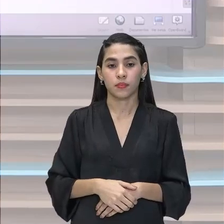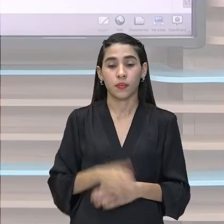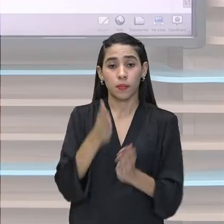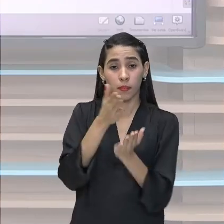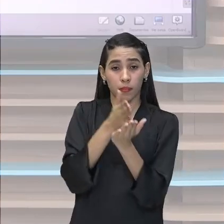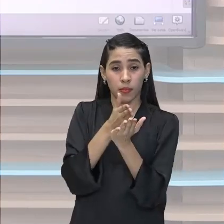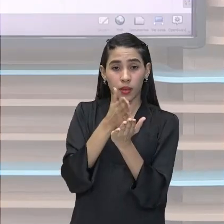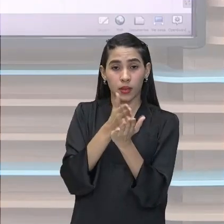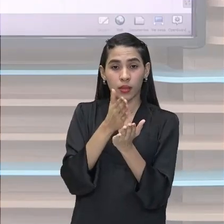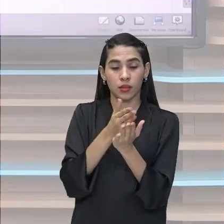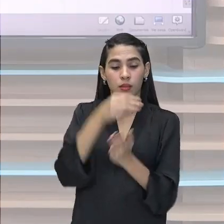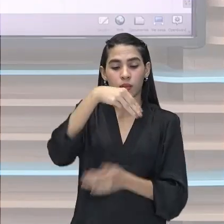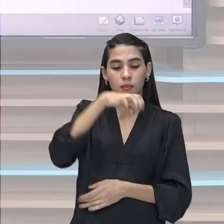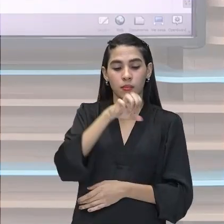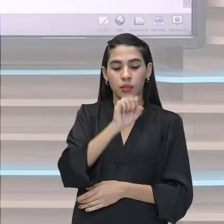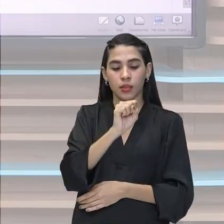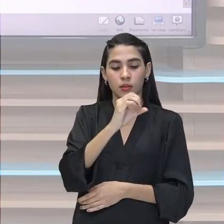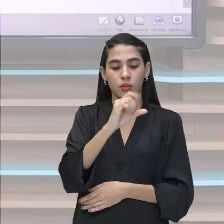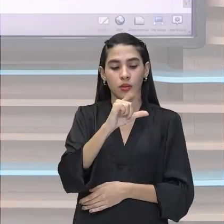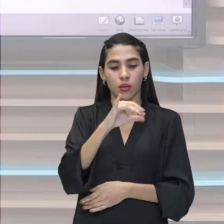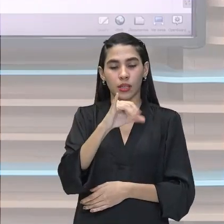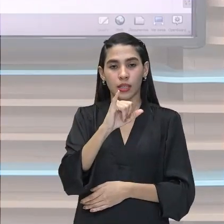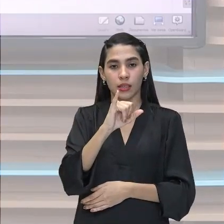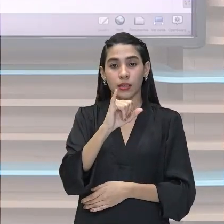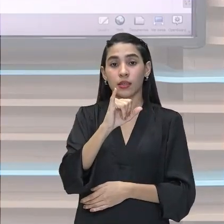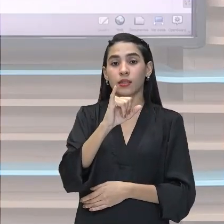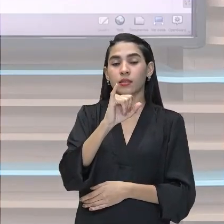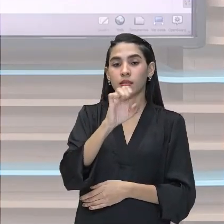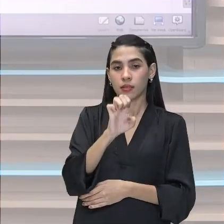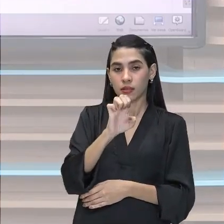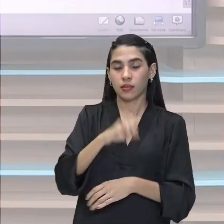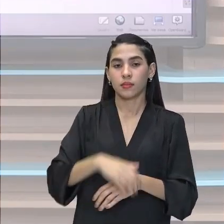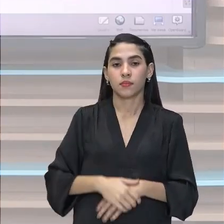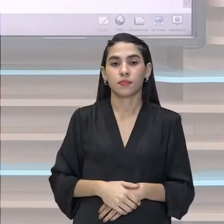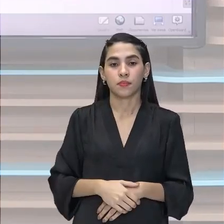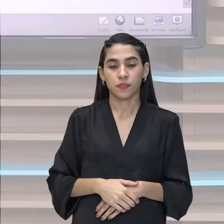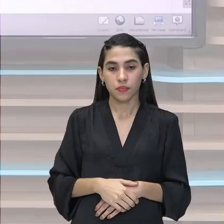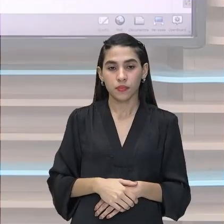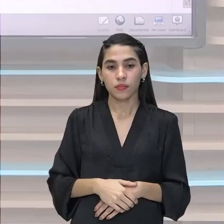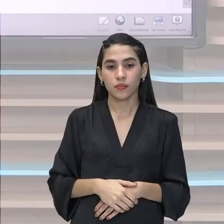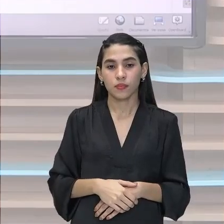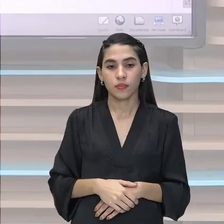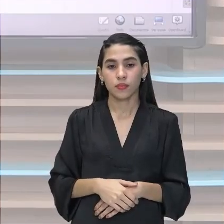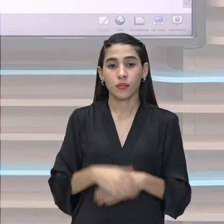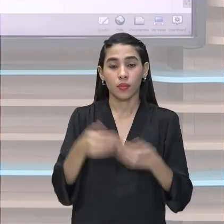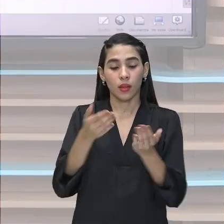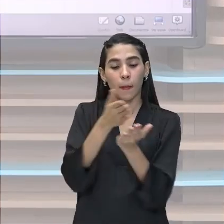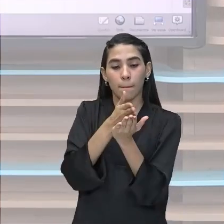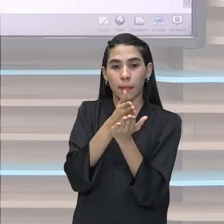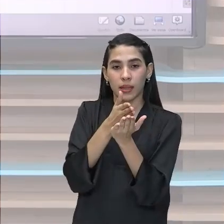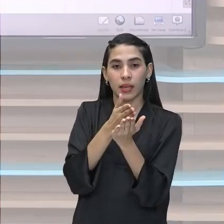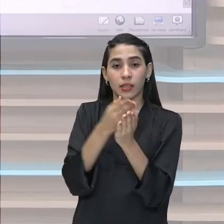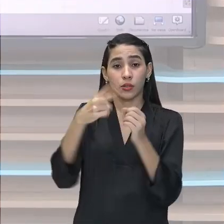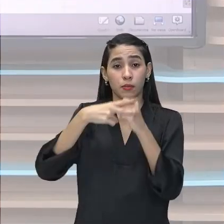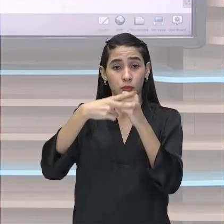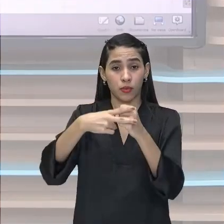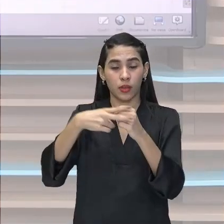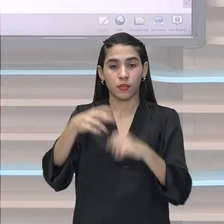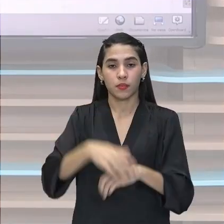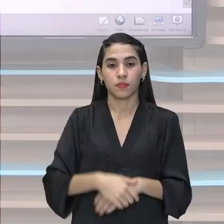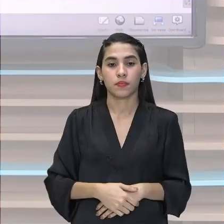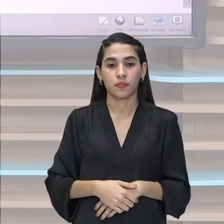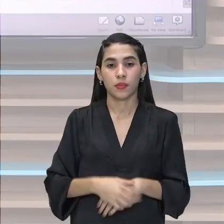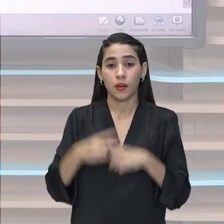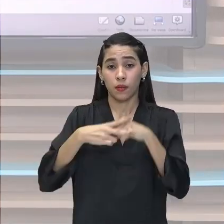lembre-se, mesóclise, meu Deus, mesóclise. Onde será que acontece o nosso pronome? Metade, meio. Opa, então o verbo